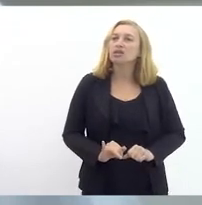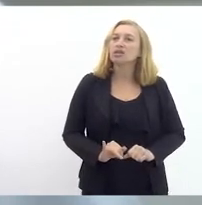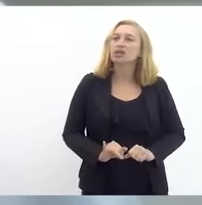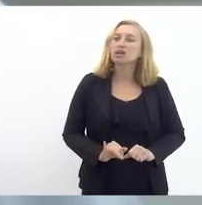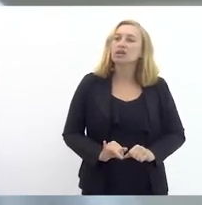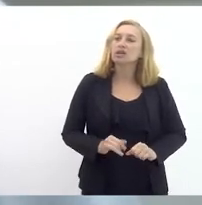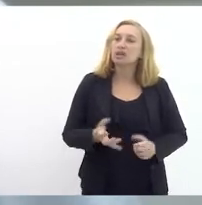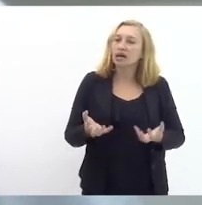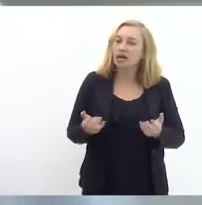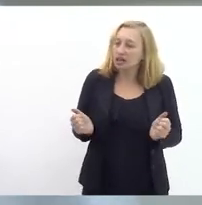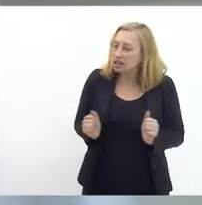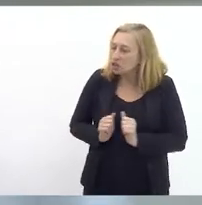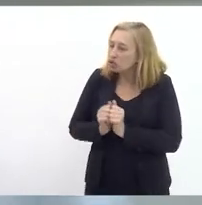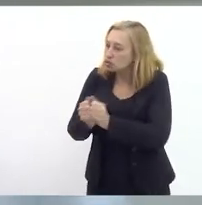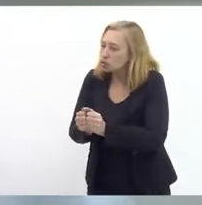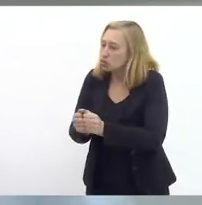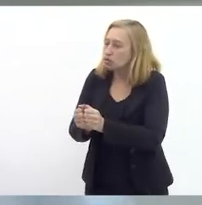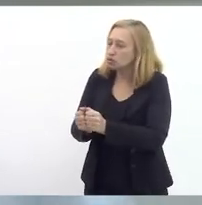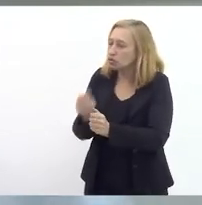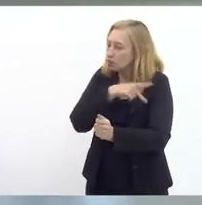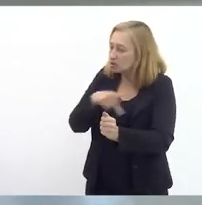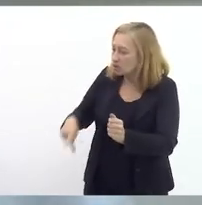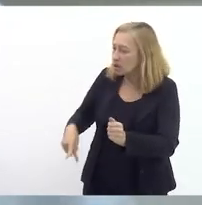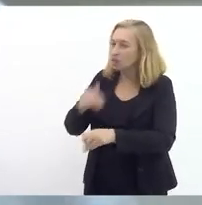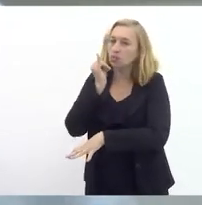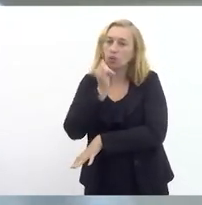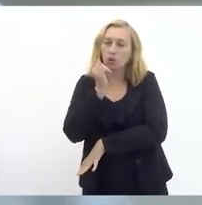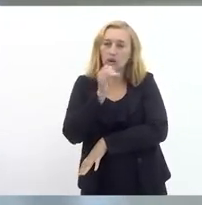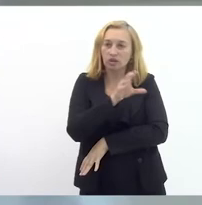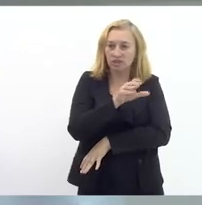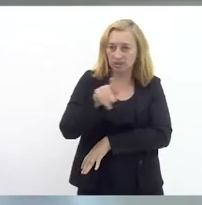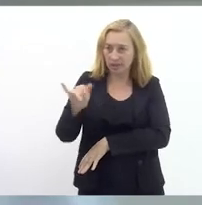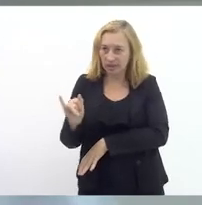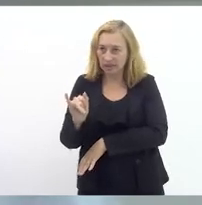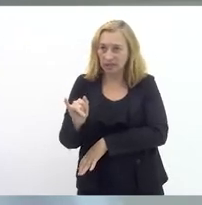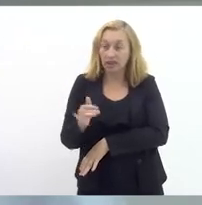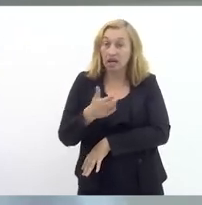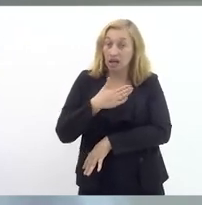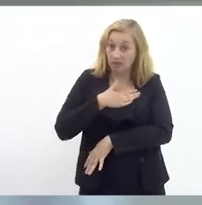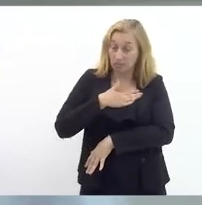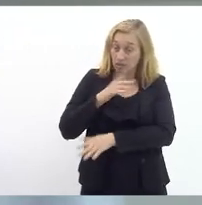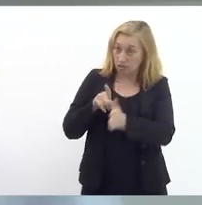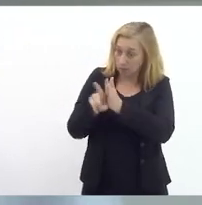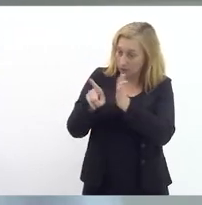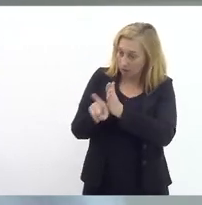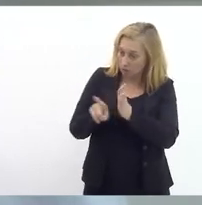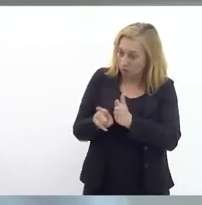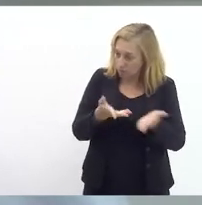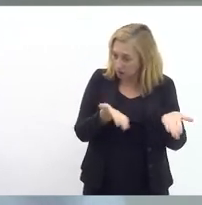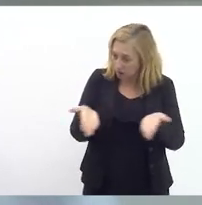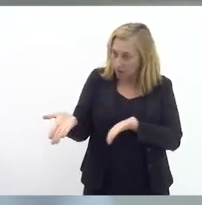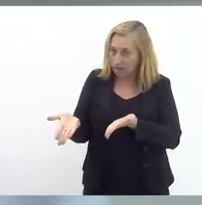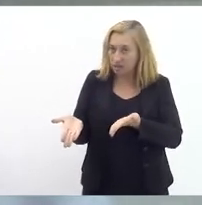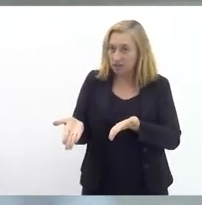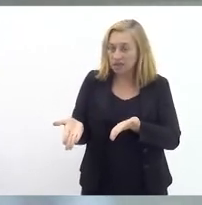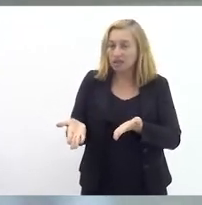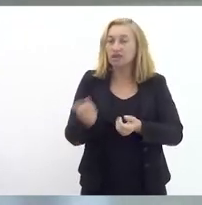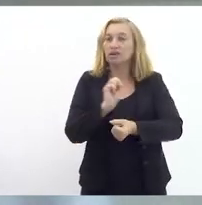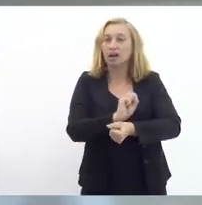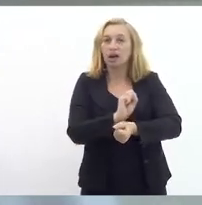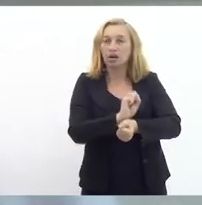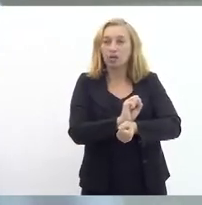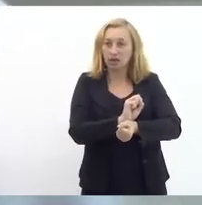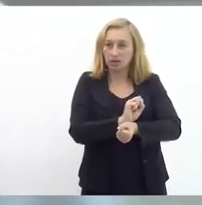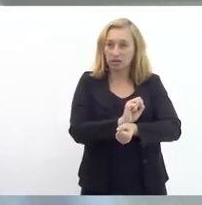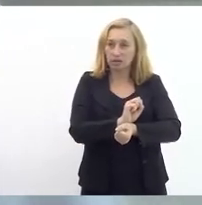em conjunto com a senhora no relatório dessa CPI. As minhas perguntas são essas e fico no aguardo,